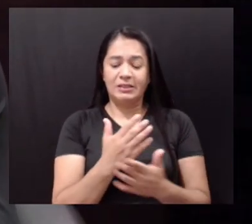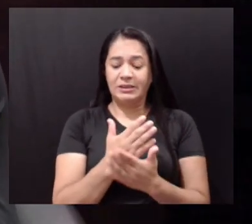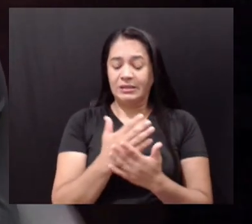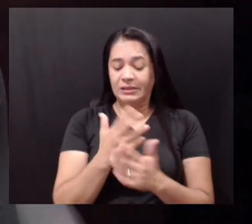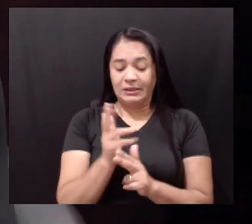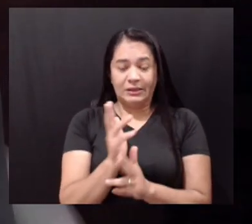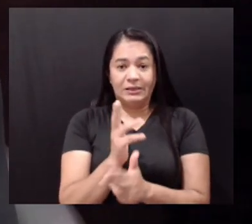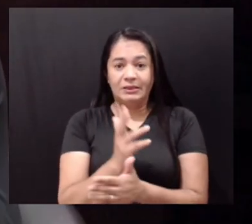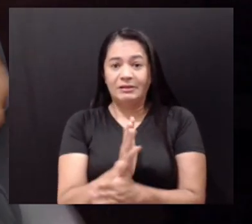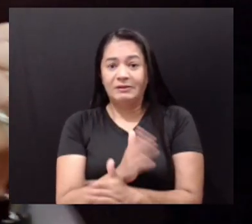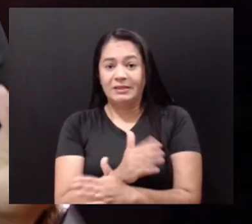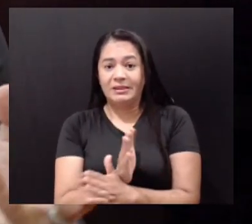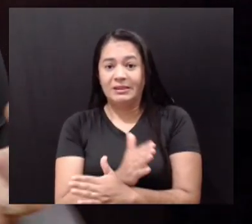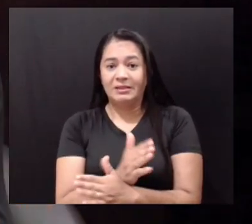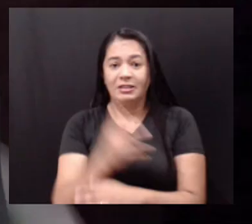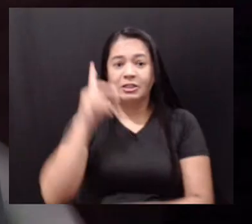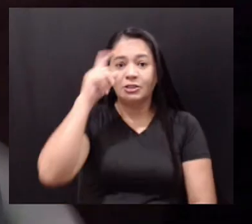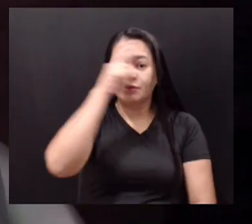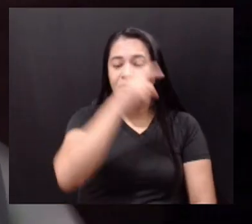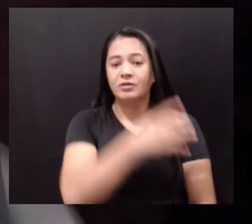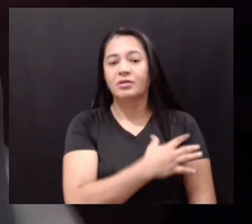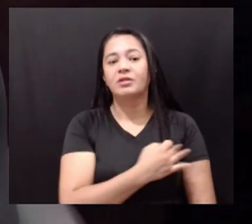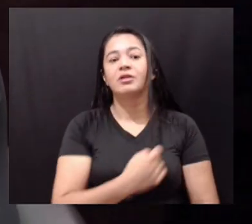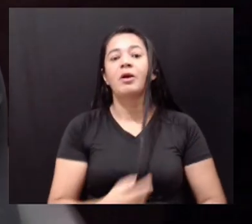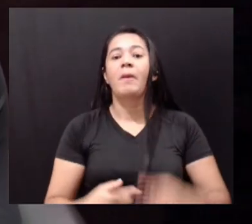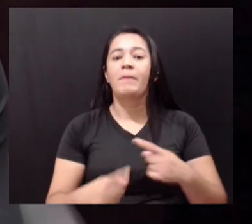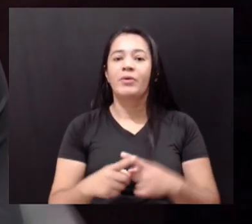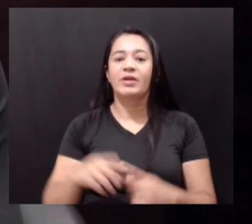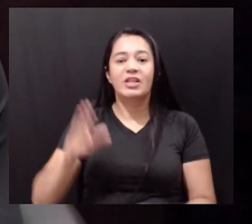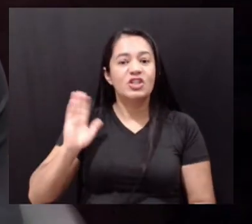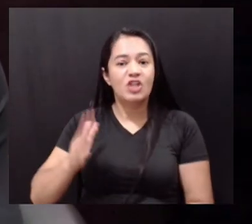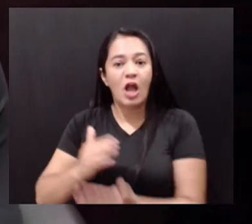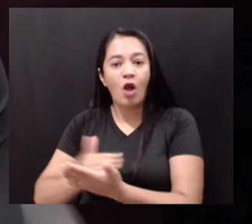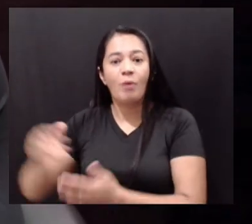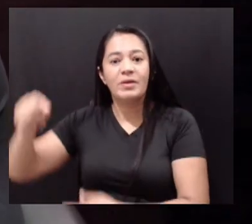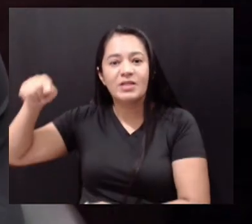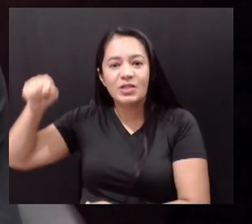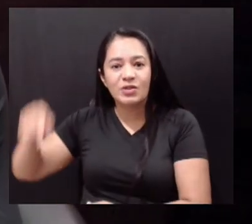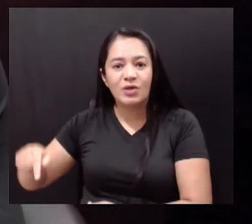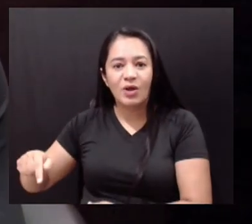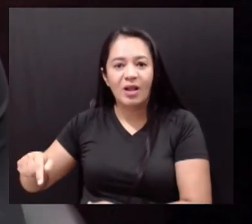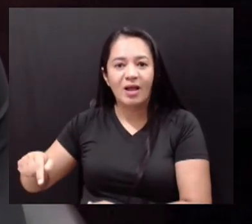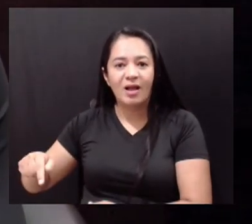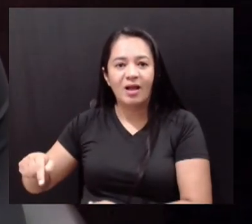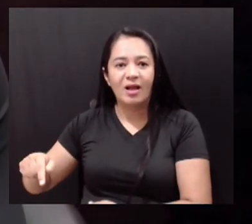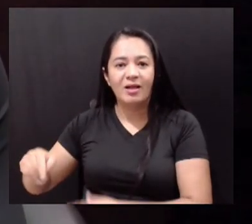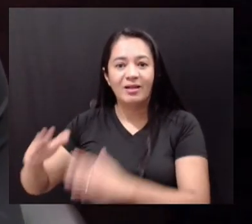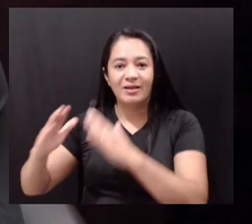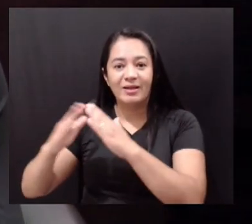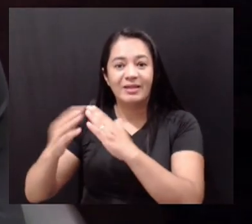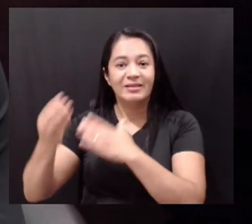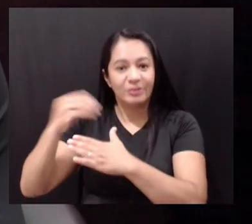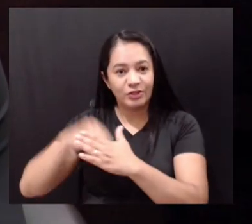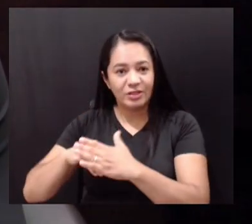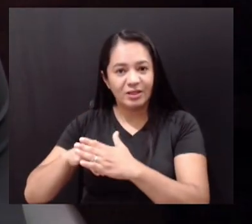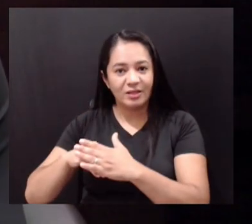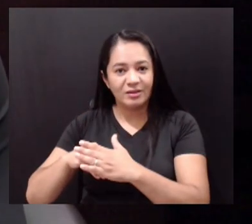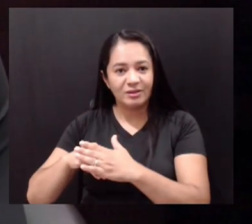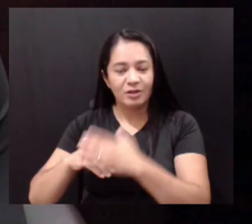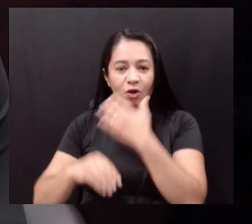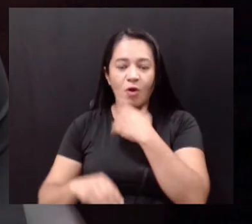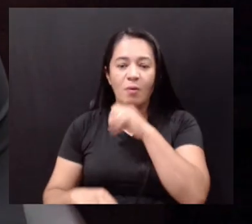decisão. Por quê? Porque isso veio no ambiente em que ela cresceu, né. Então, os pais, eles são muito